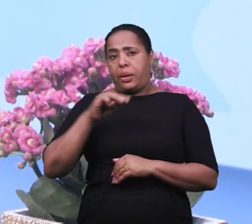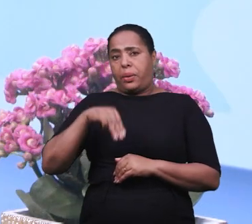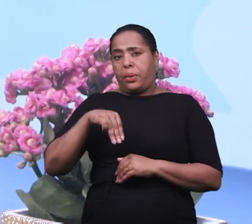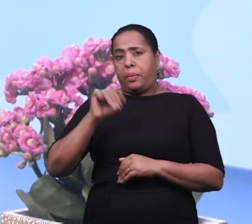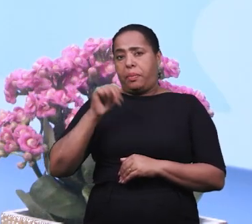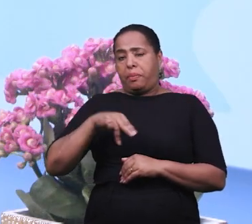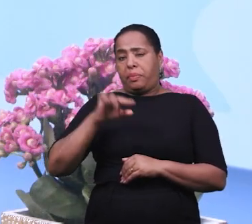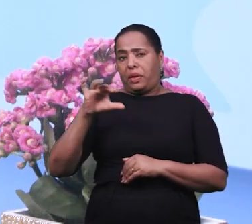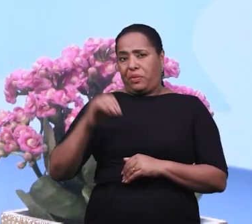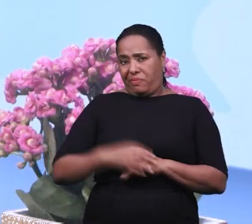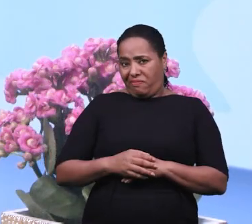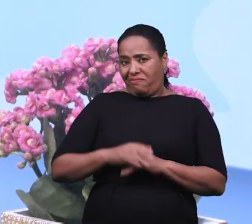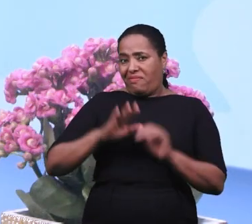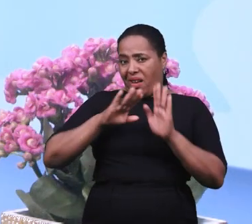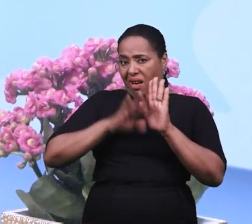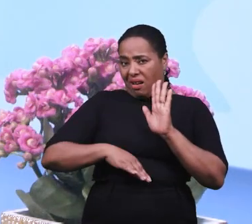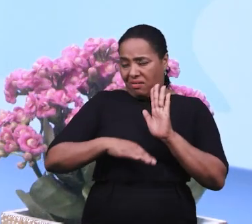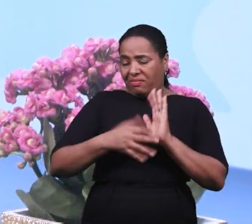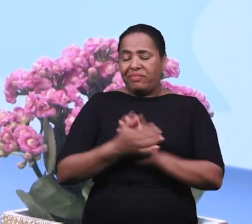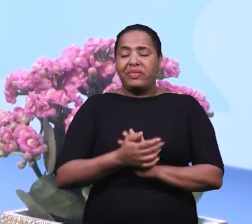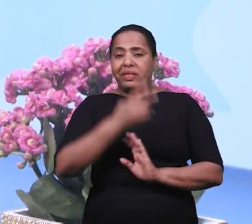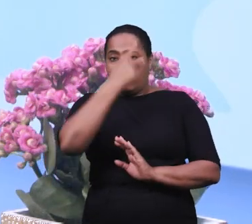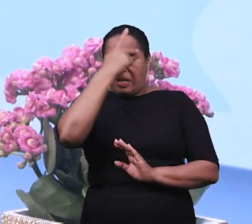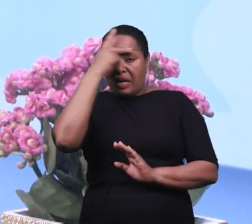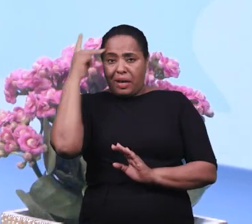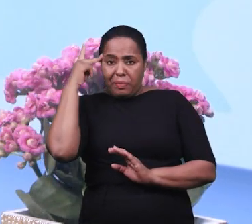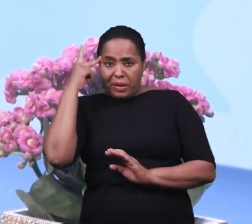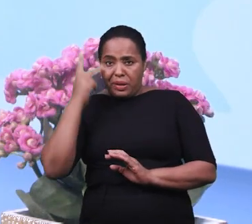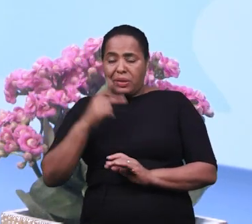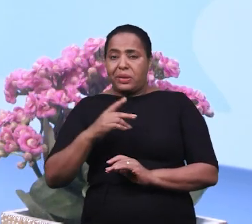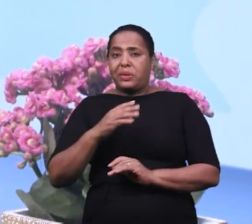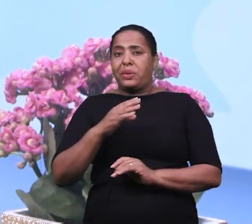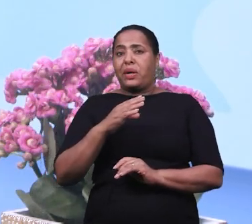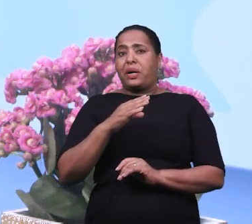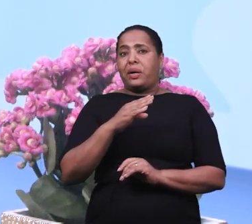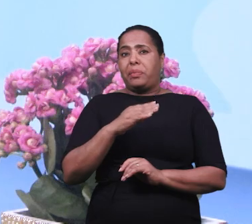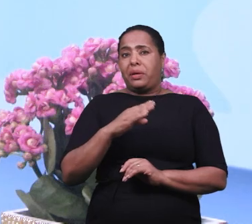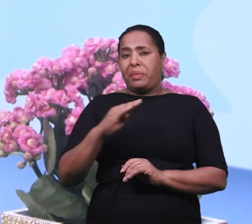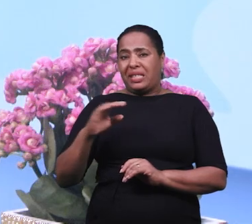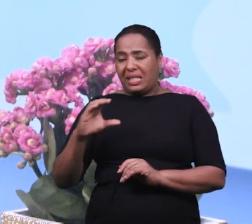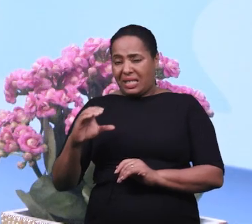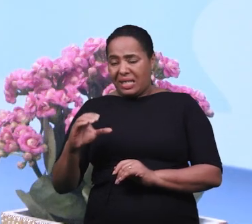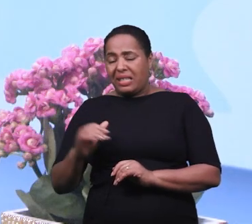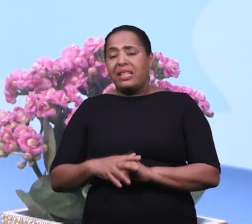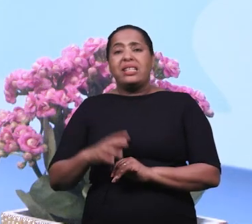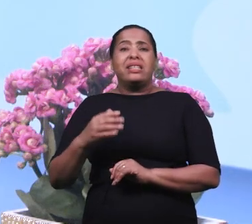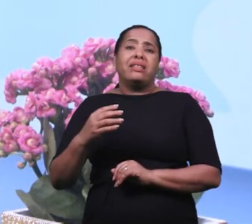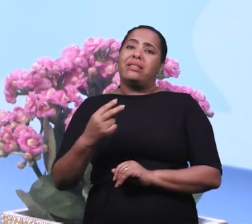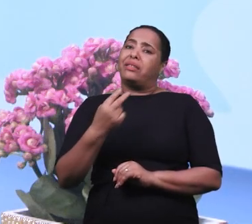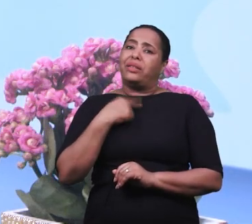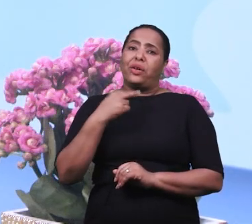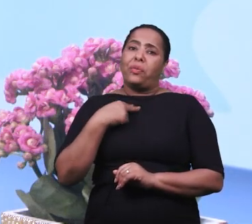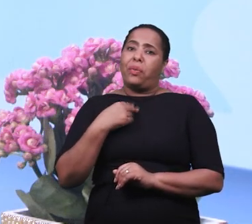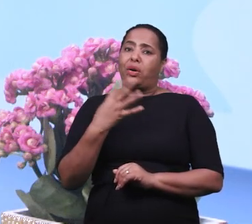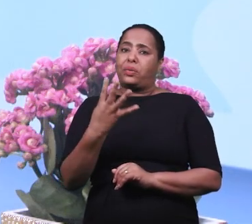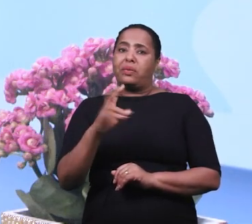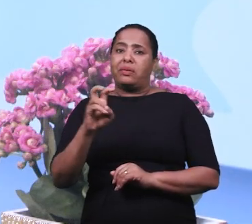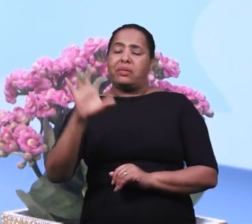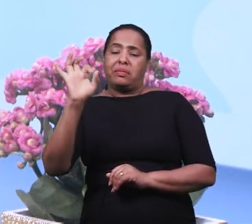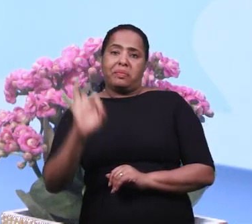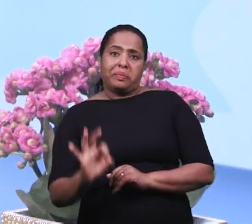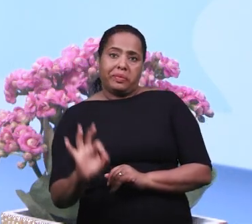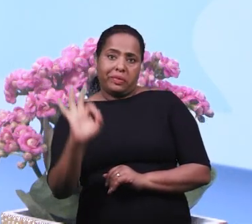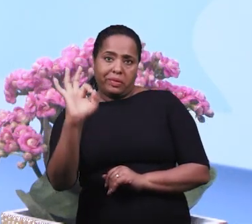mundo. Aí essa é uma baixa renda. A pessoa que recebe BPC, ela não pode contribuir nessa modalidade, com a alíquota de 5%.